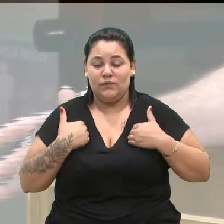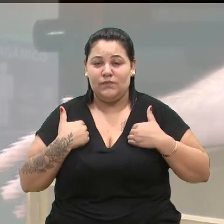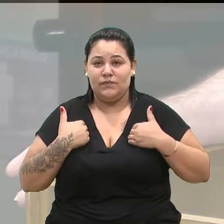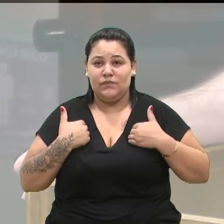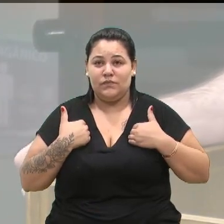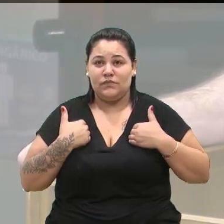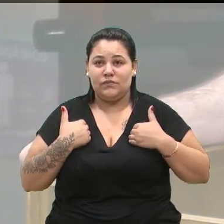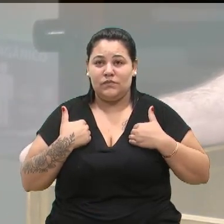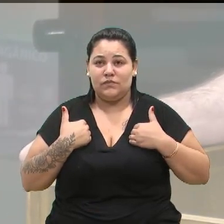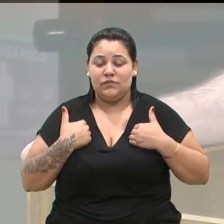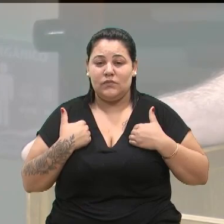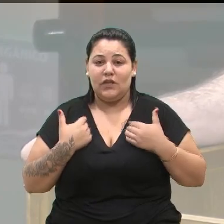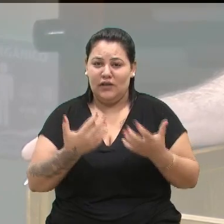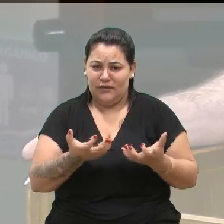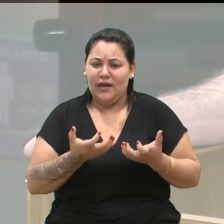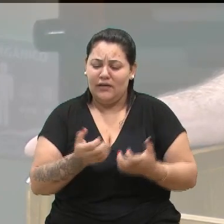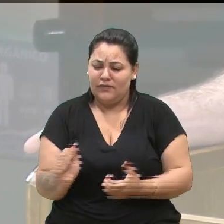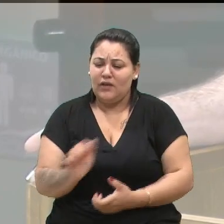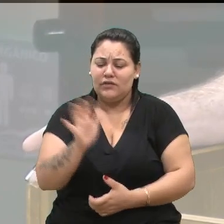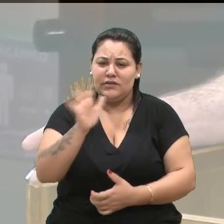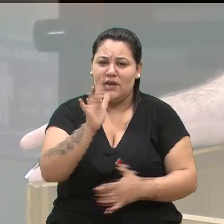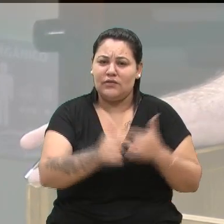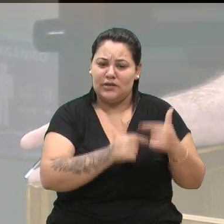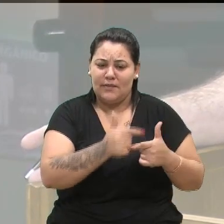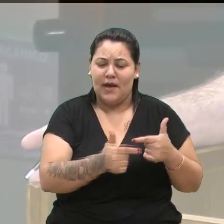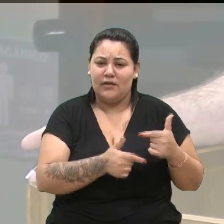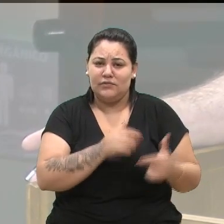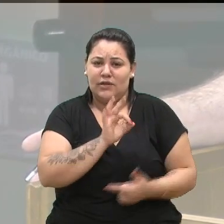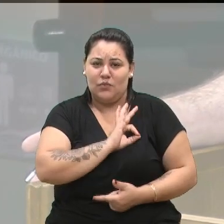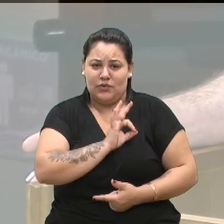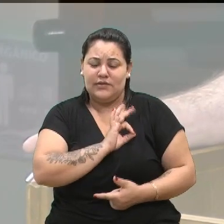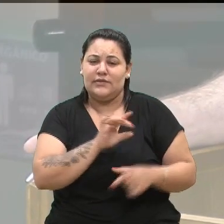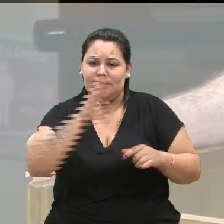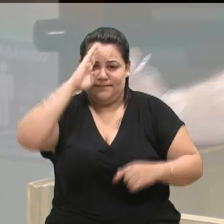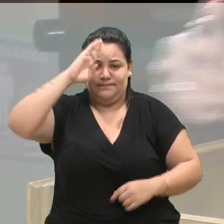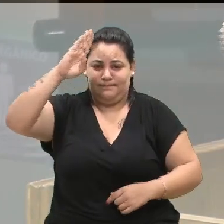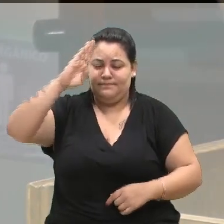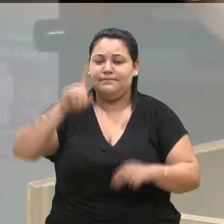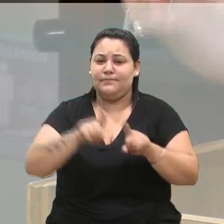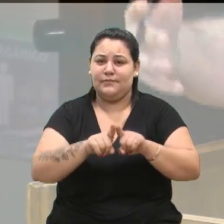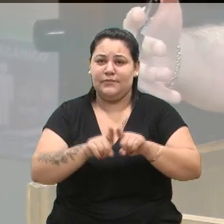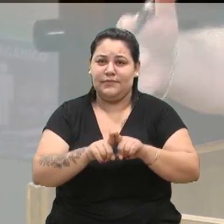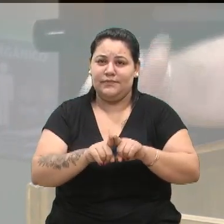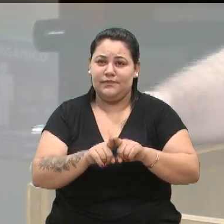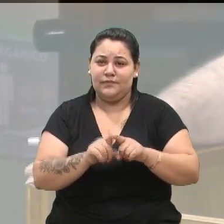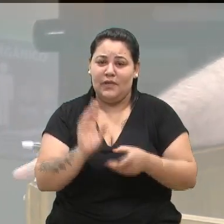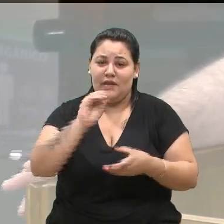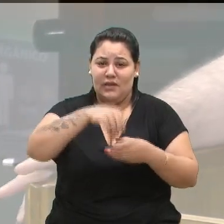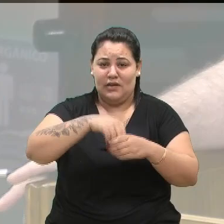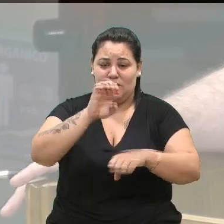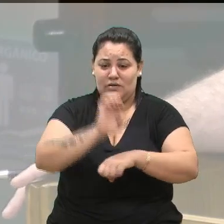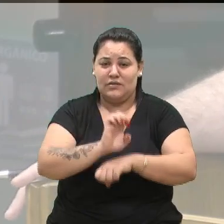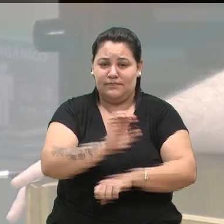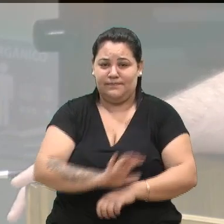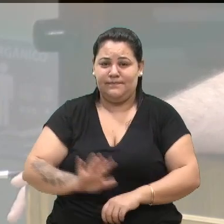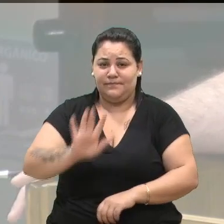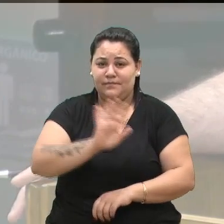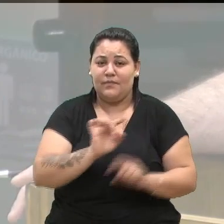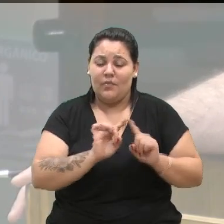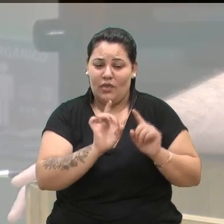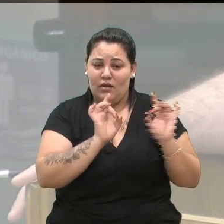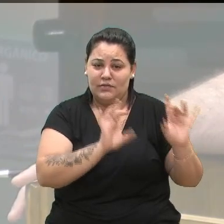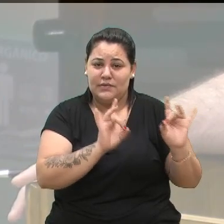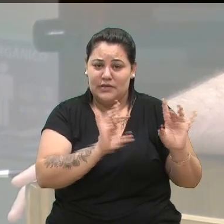E aqui eu quero enaltecer o trabalho da Brigada Militar no estado inteiro, mas em especial no município